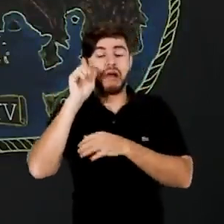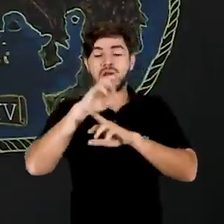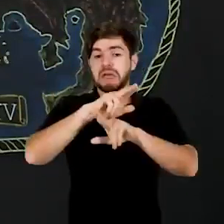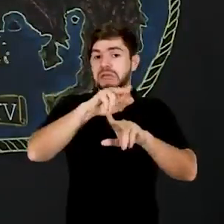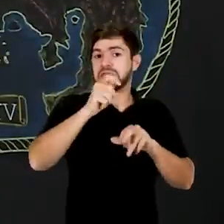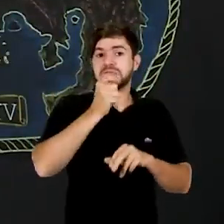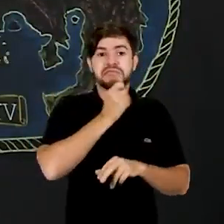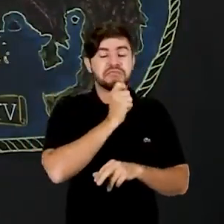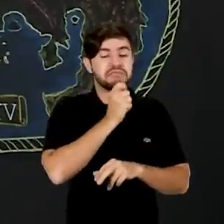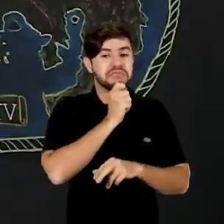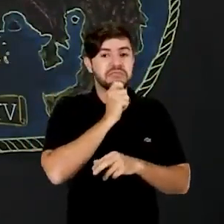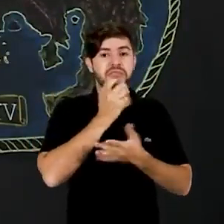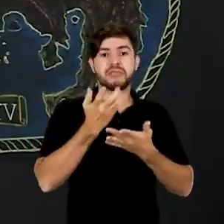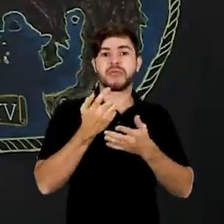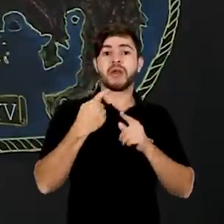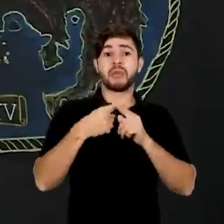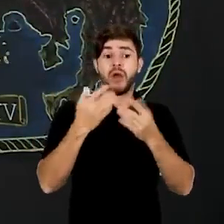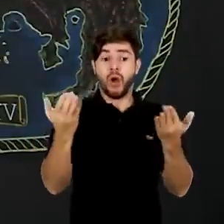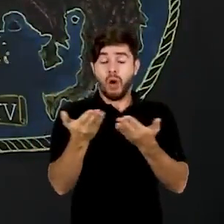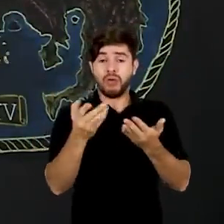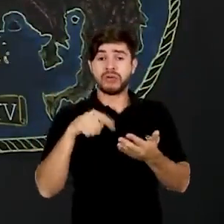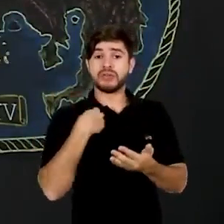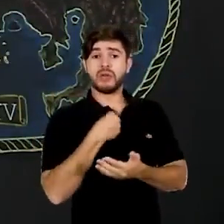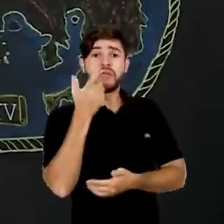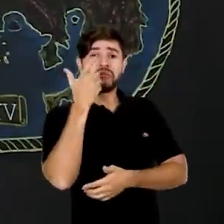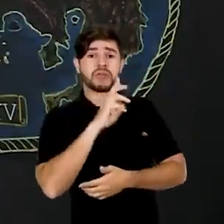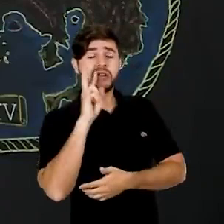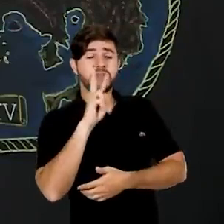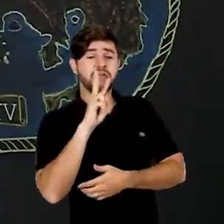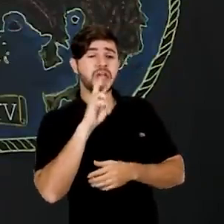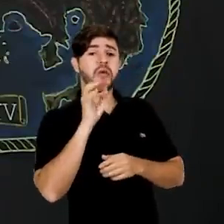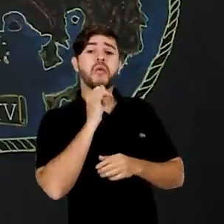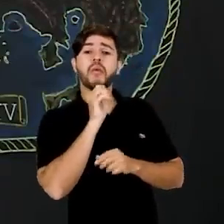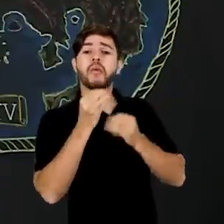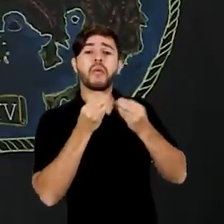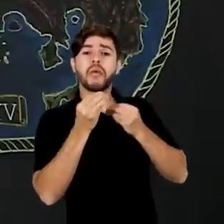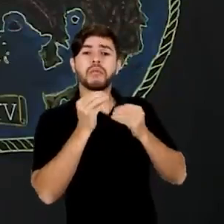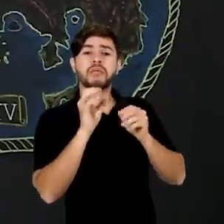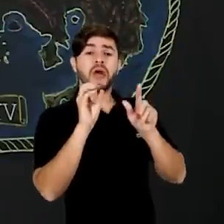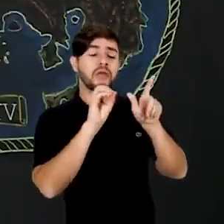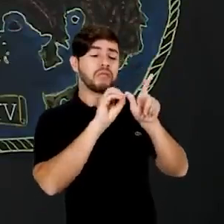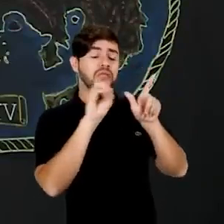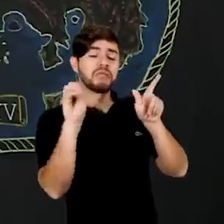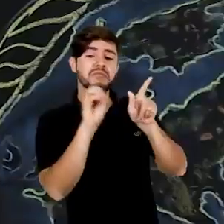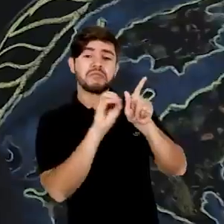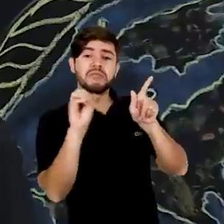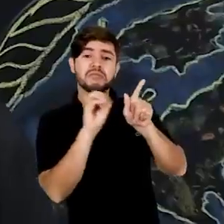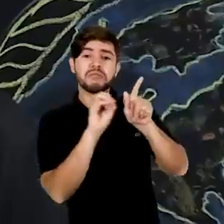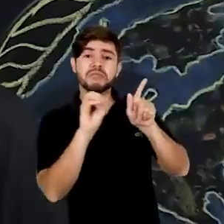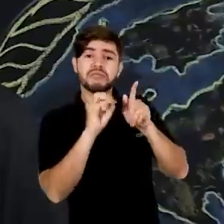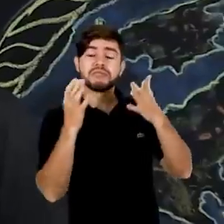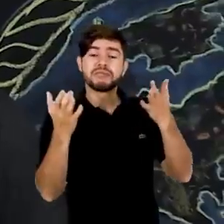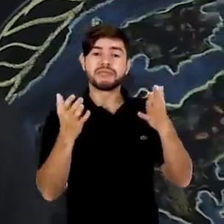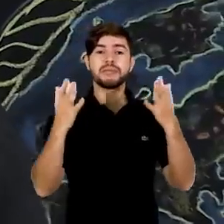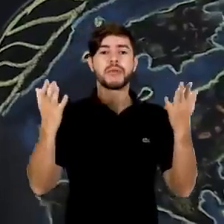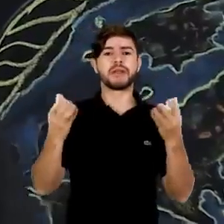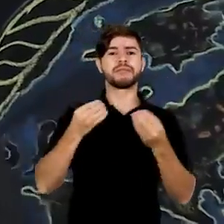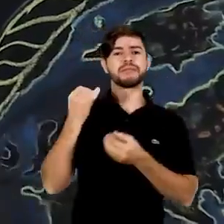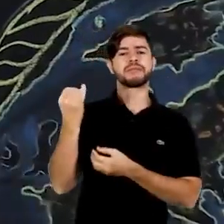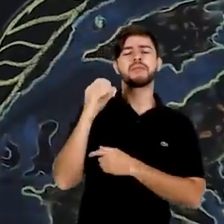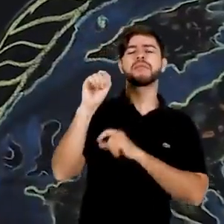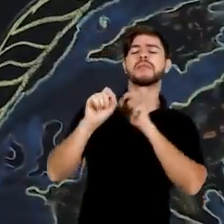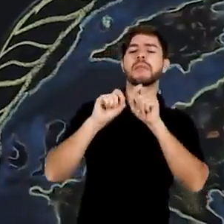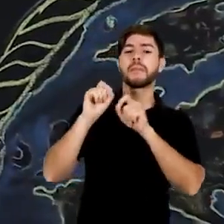até online, de satélite. Pois é, o que isso é importante para a nossa reflexão aqui? Muitas dessas